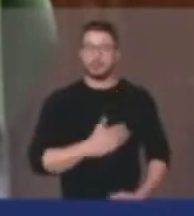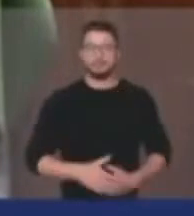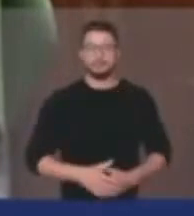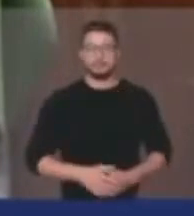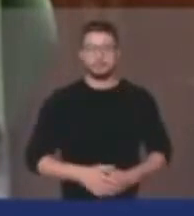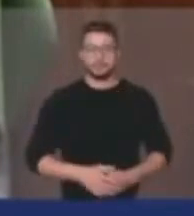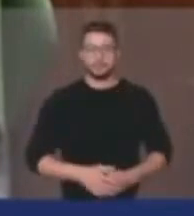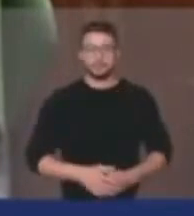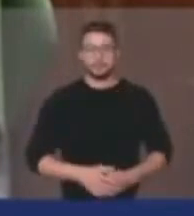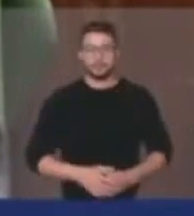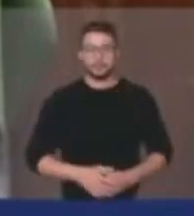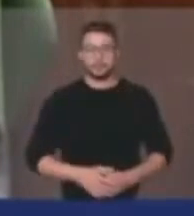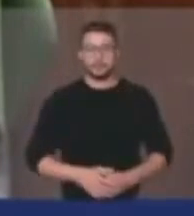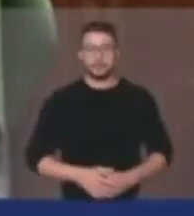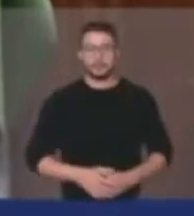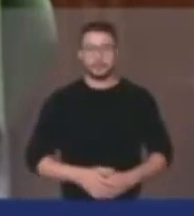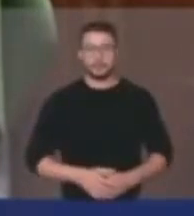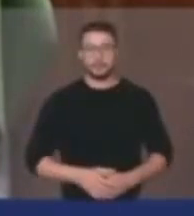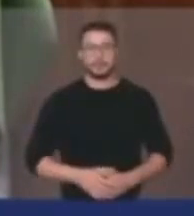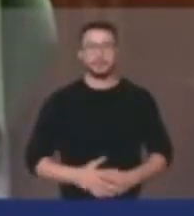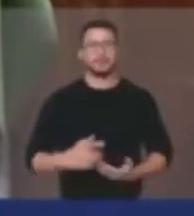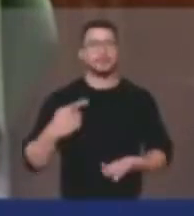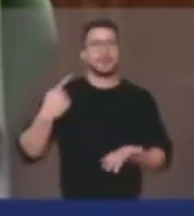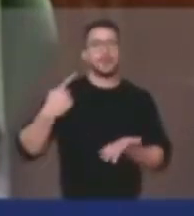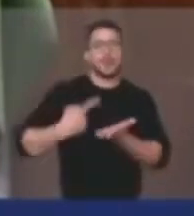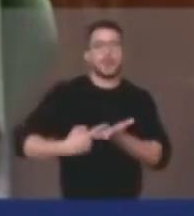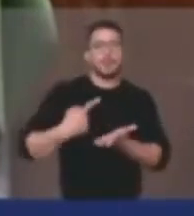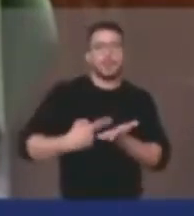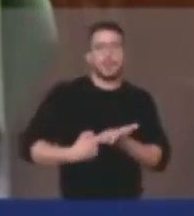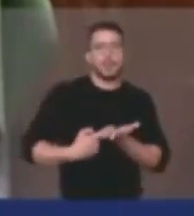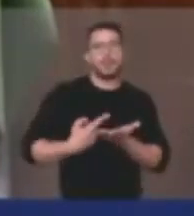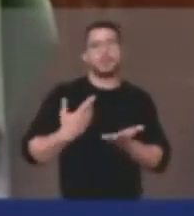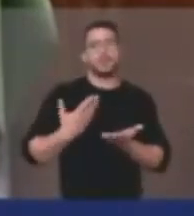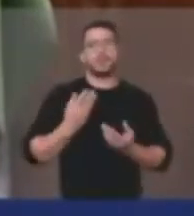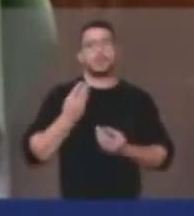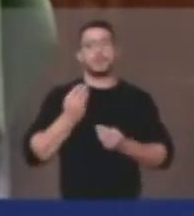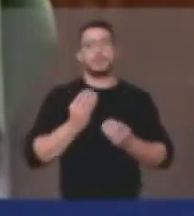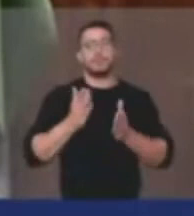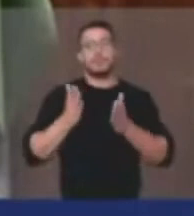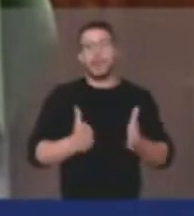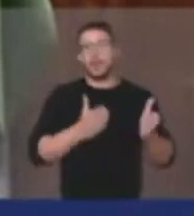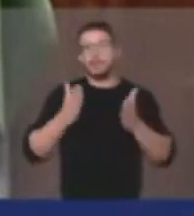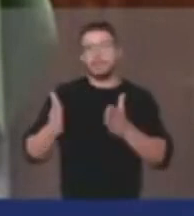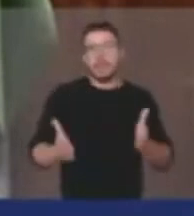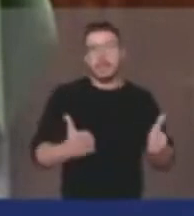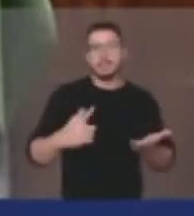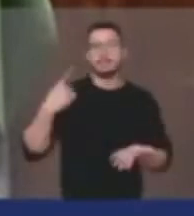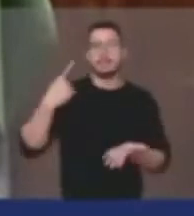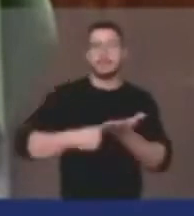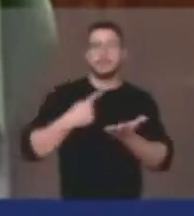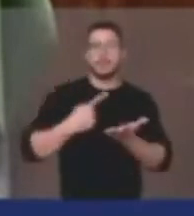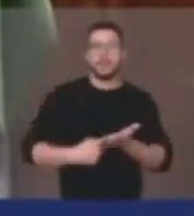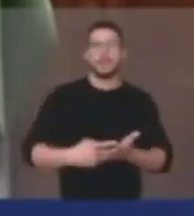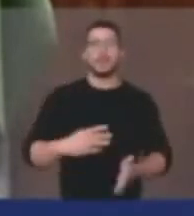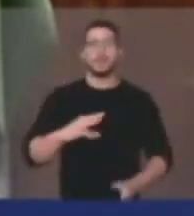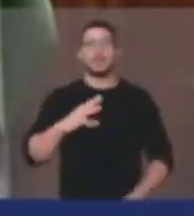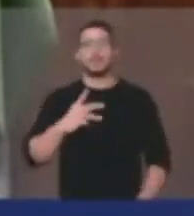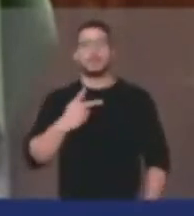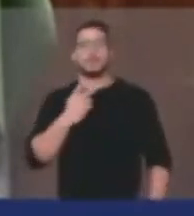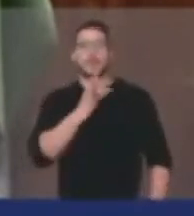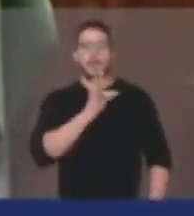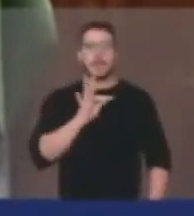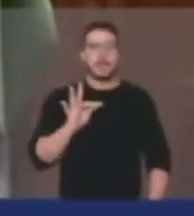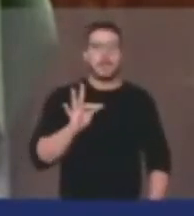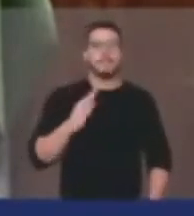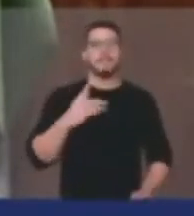ter assumido, combinando procedimentos com a Polícia Federal, com o Ministério Público Federal, manipulando